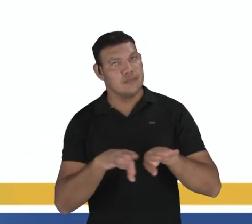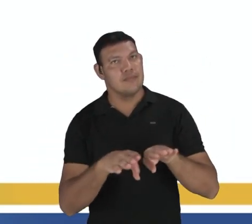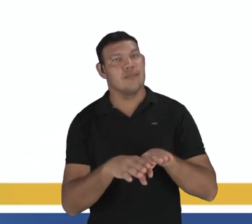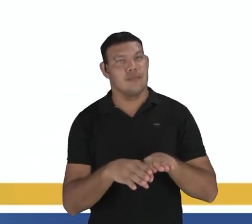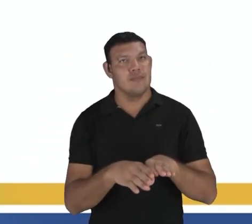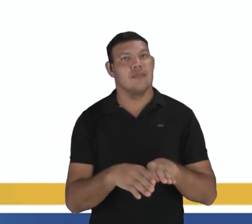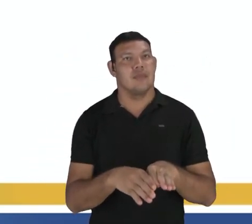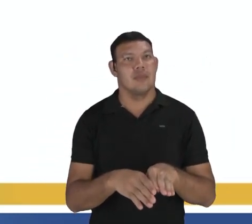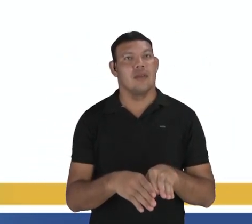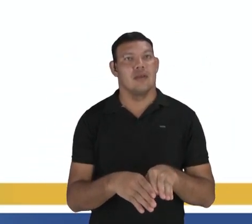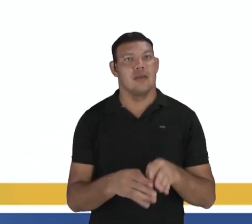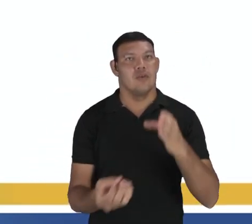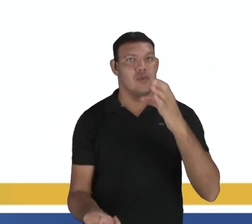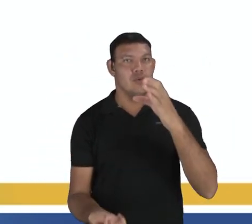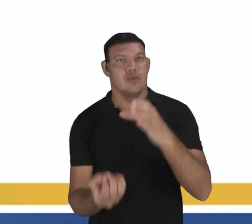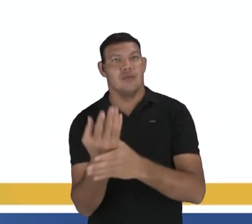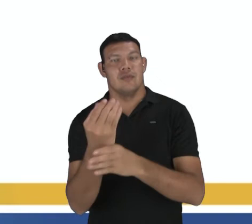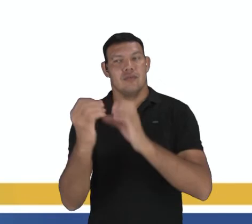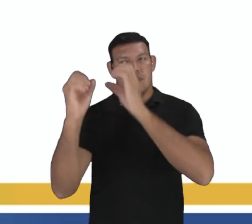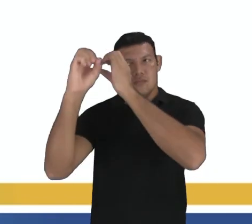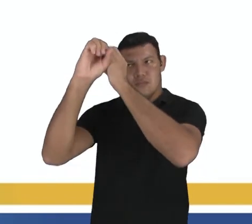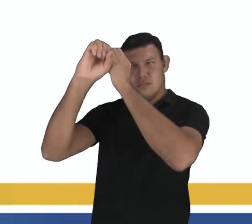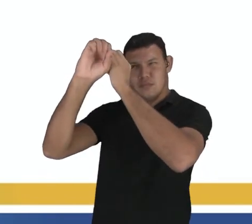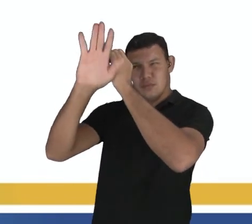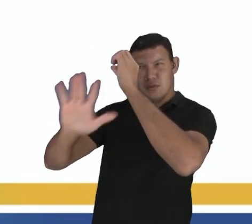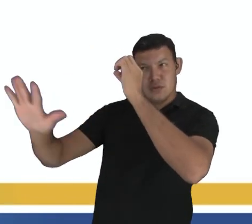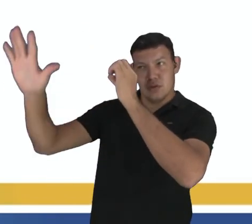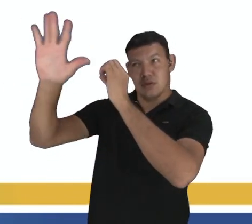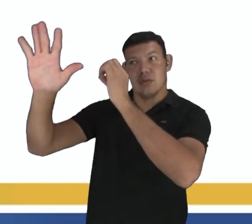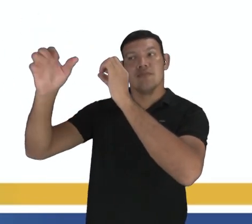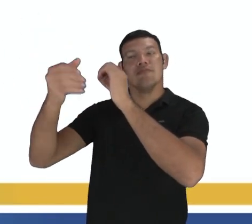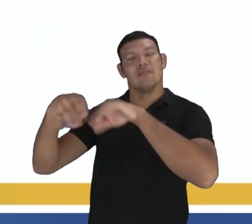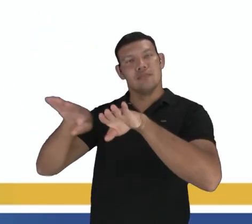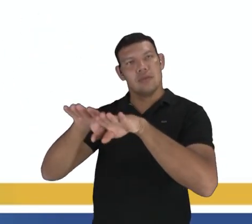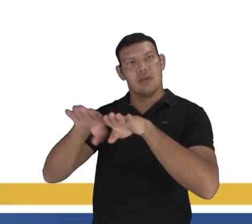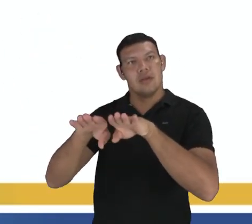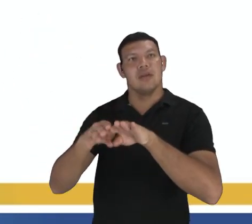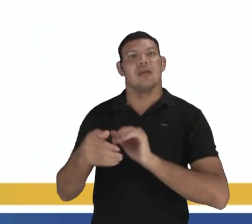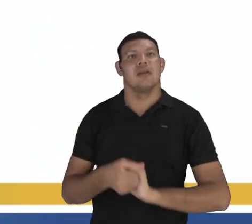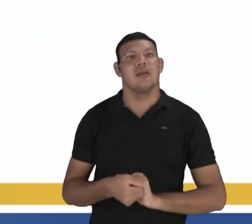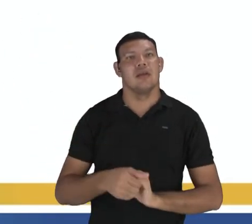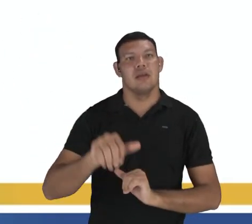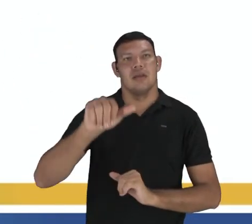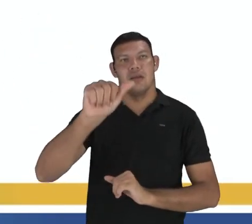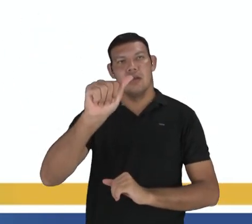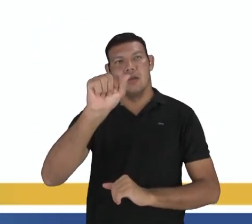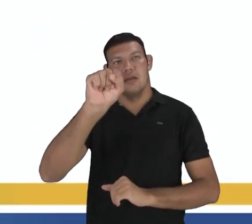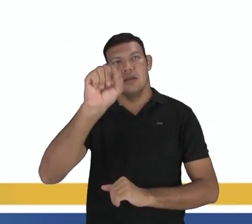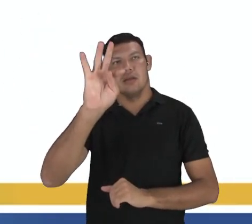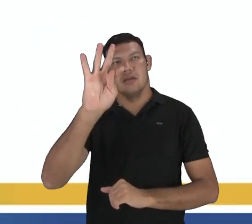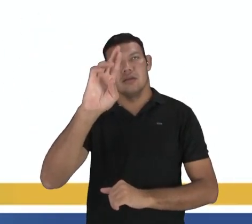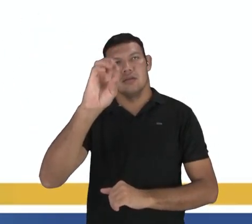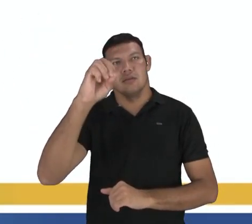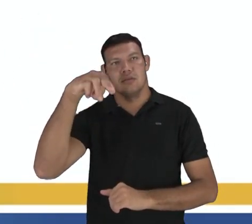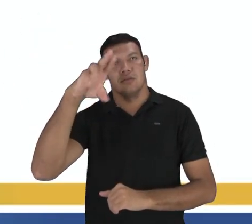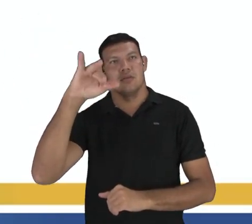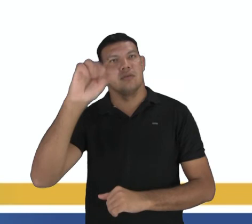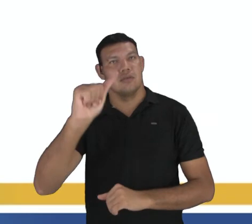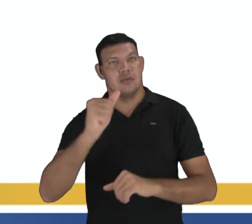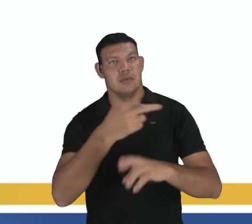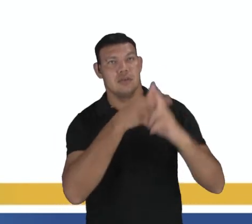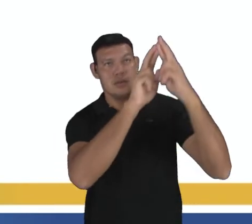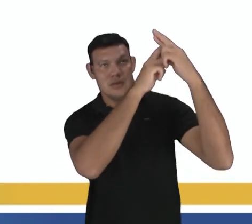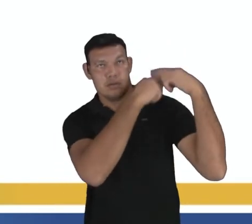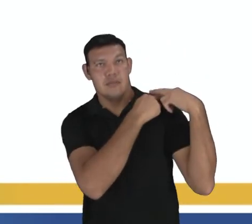pais da astrologia e serviram de base para a astronomia e foram os responsáveis pela divisão do ano em 12